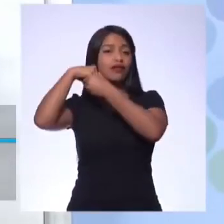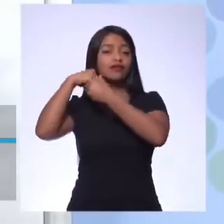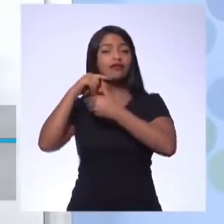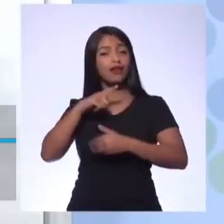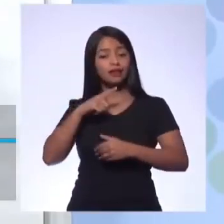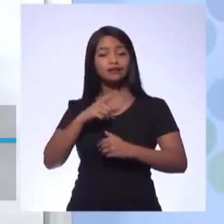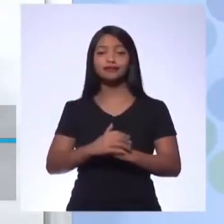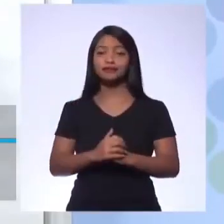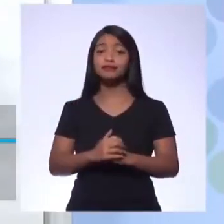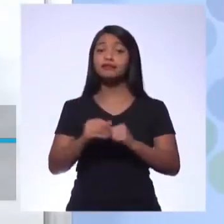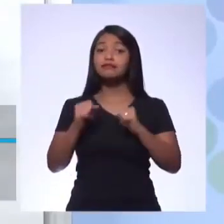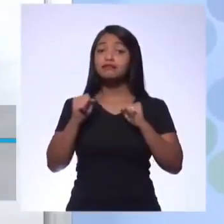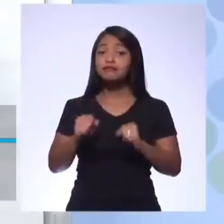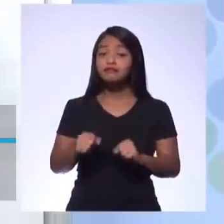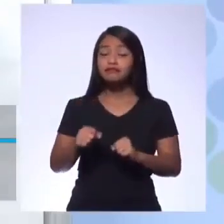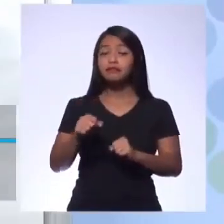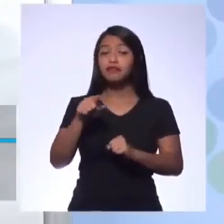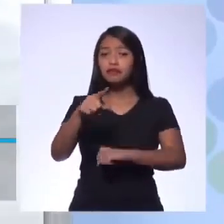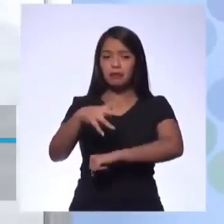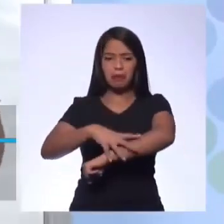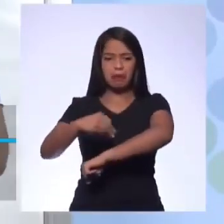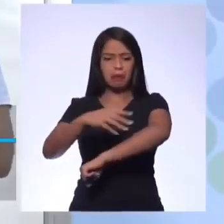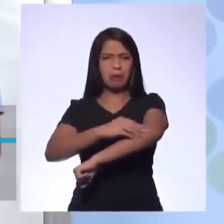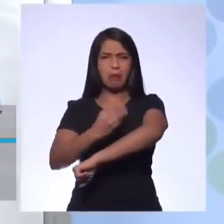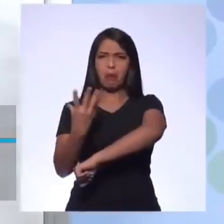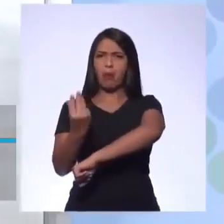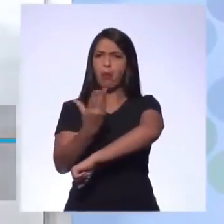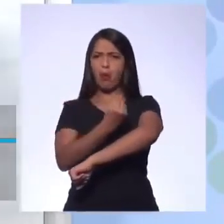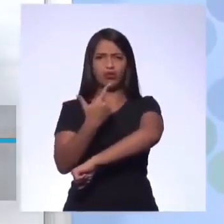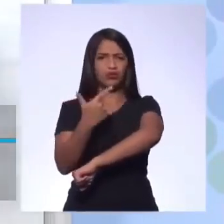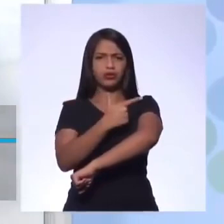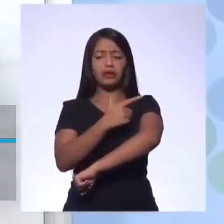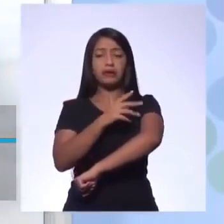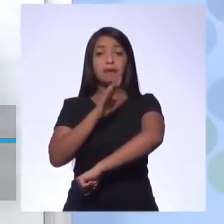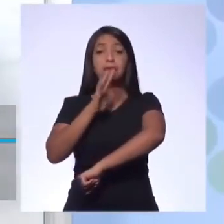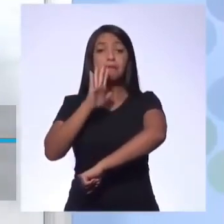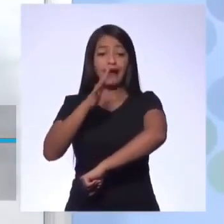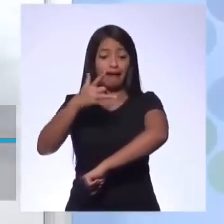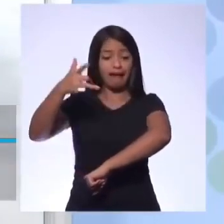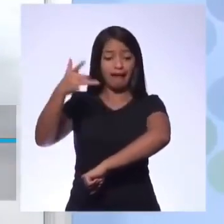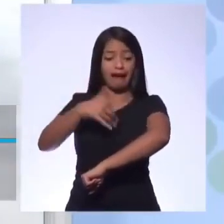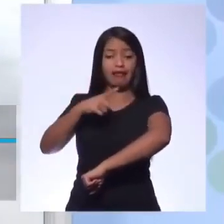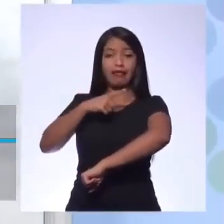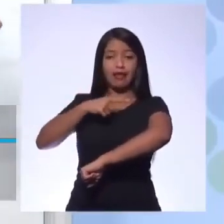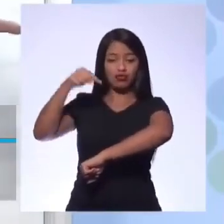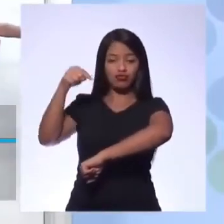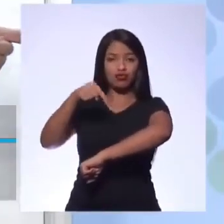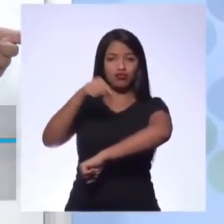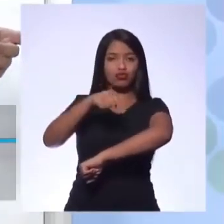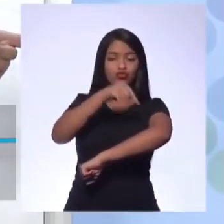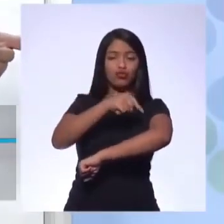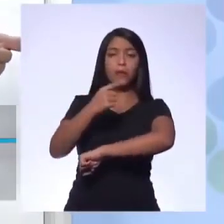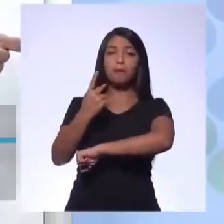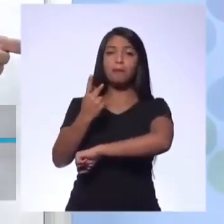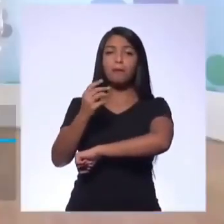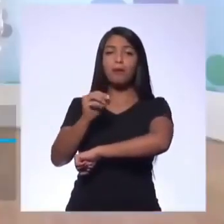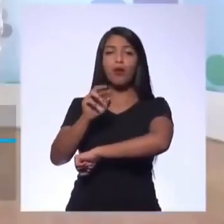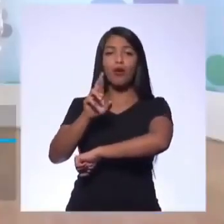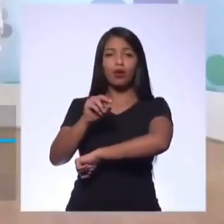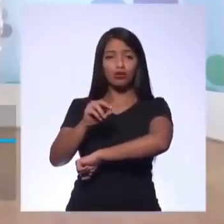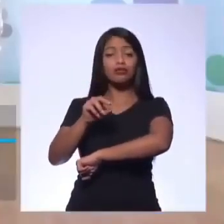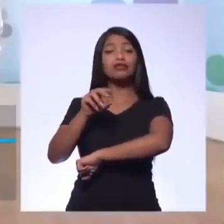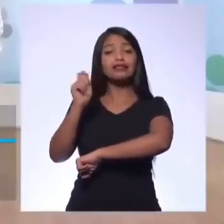pelo perceptível, você tem os poros que têm essas terminações. Então, eu queria só chamar a atenção para